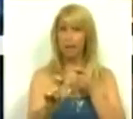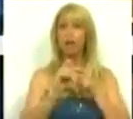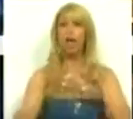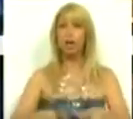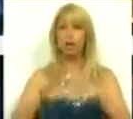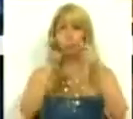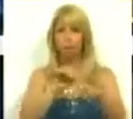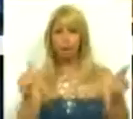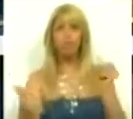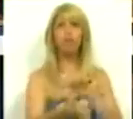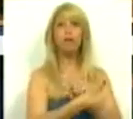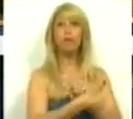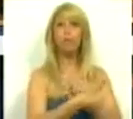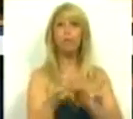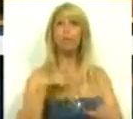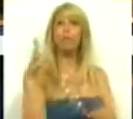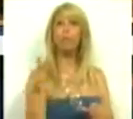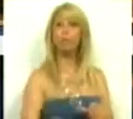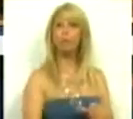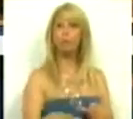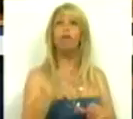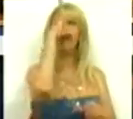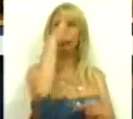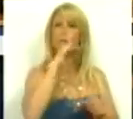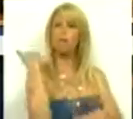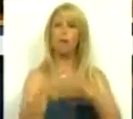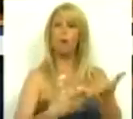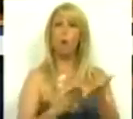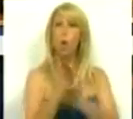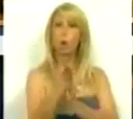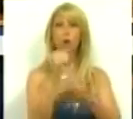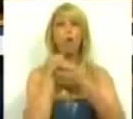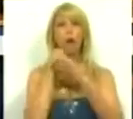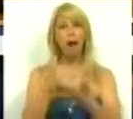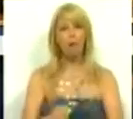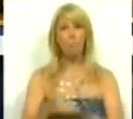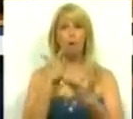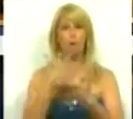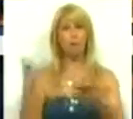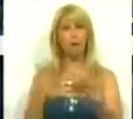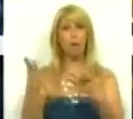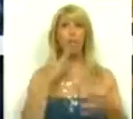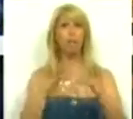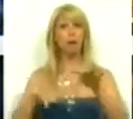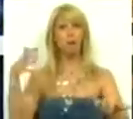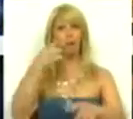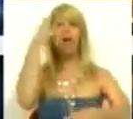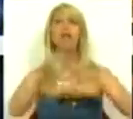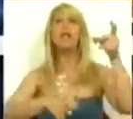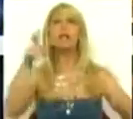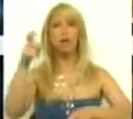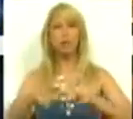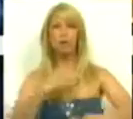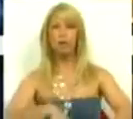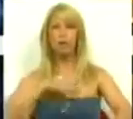crescimento, de transformação de Portugal, que o Governo vai continuar a ter o apoio desta maioria parlamentar e que as pessoas se vão